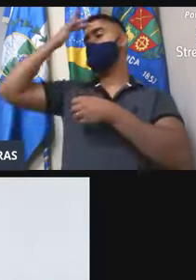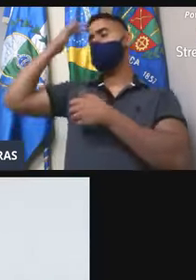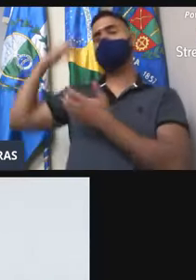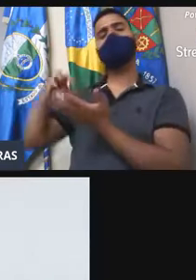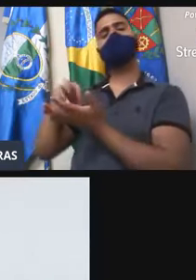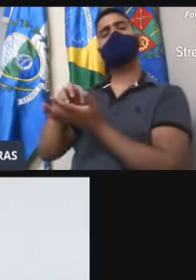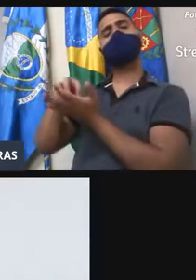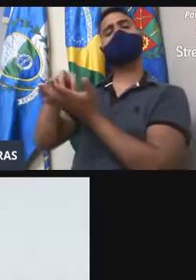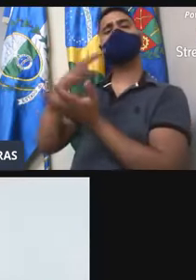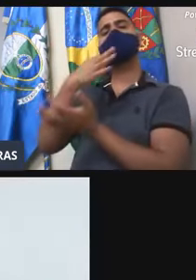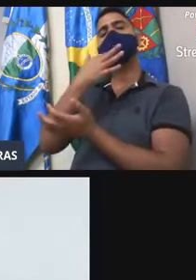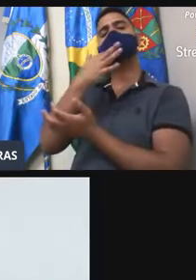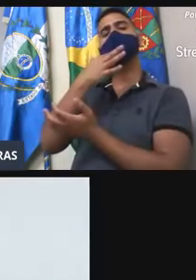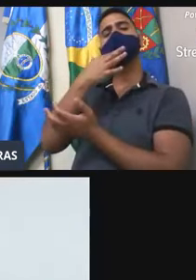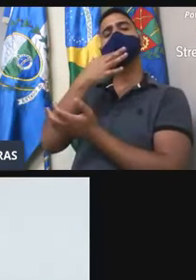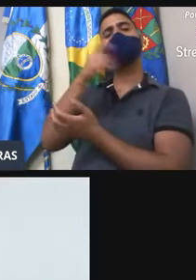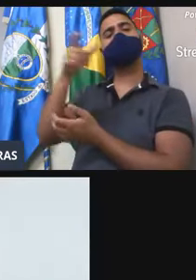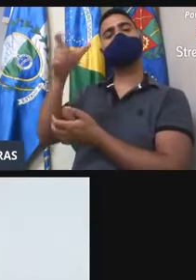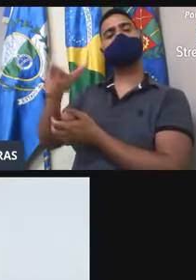querido distrito,